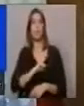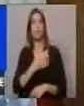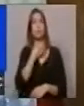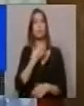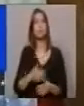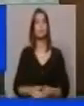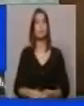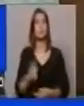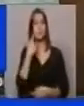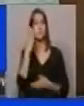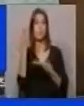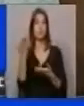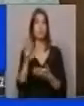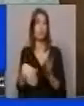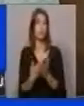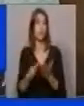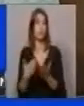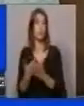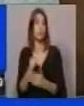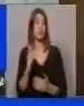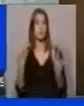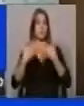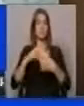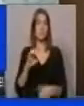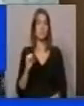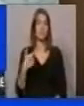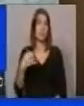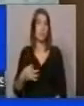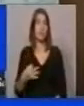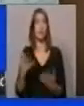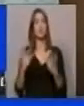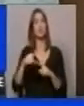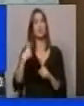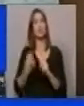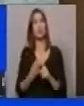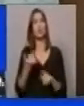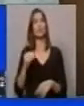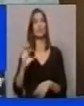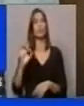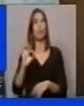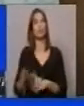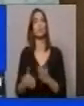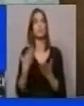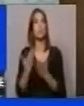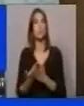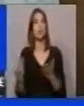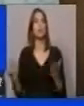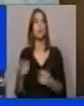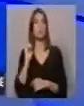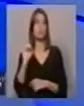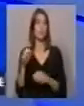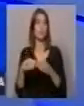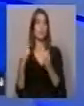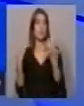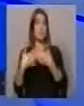Assim, algumas das propostas da CGTP para o Orçamento do Estado de 2018, propostas que a Intersindical